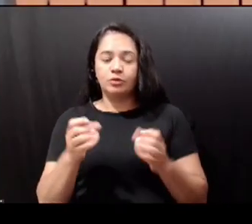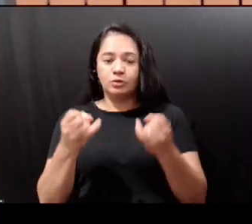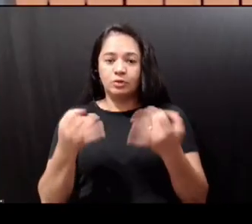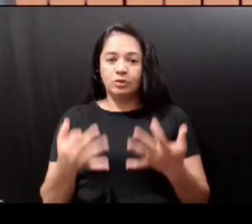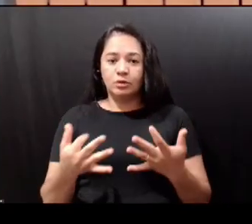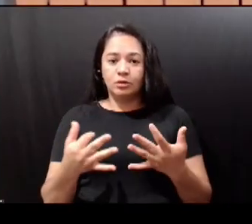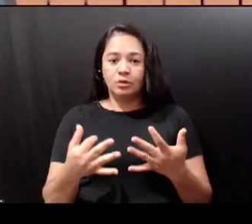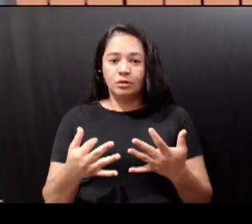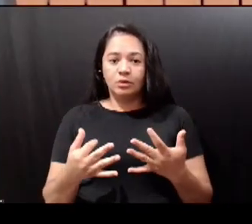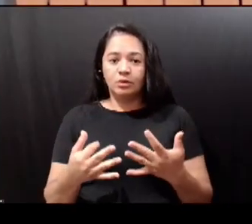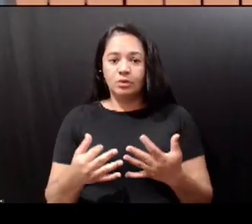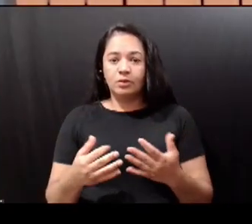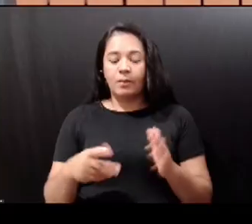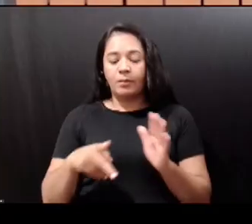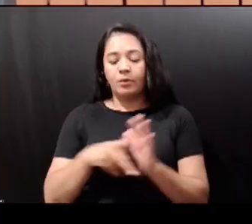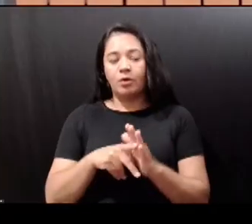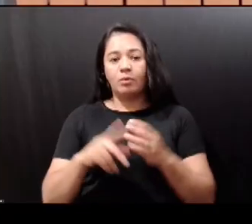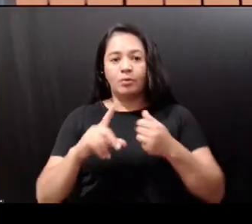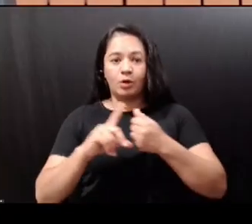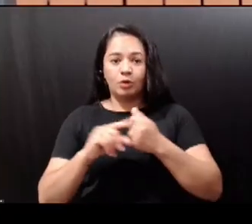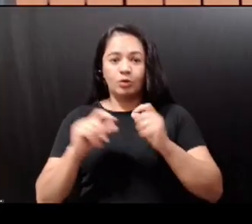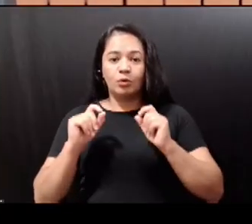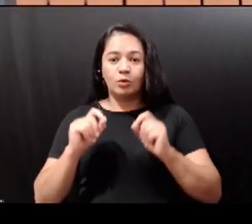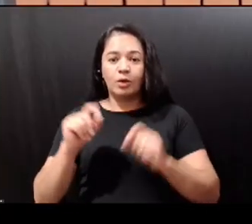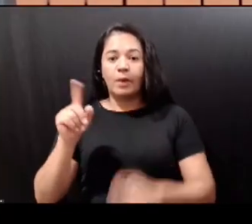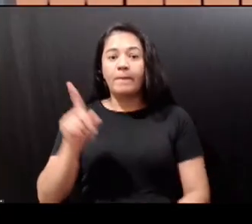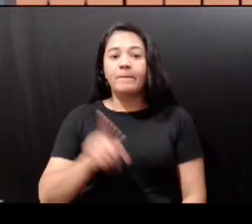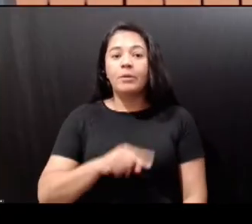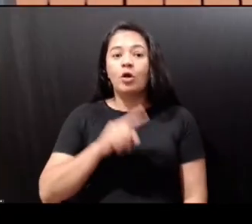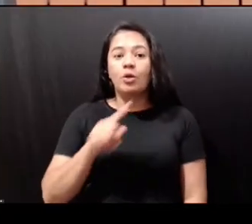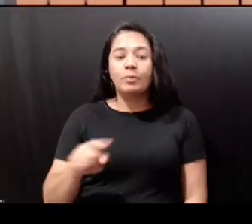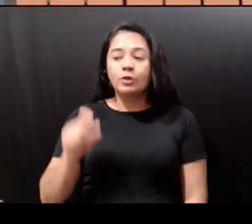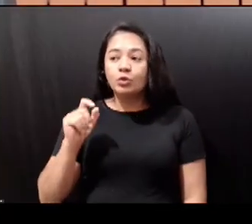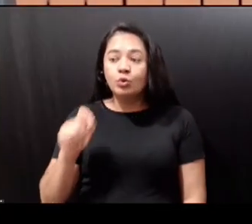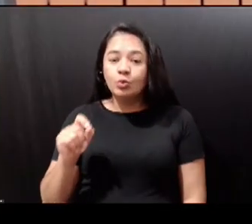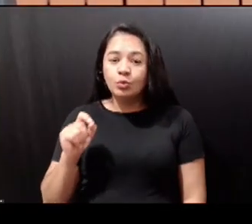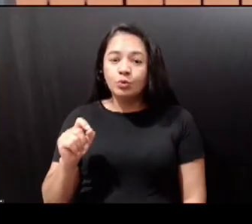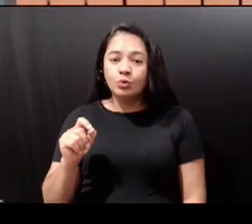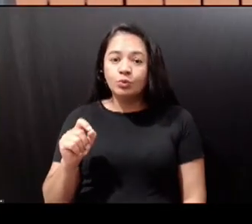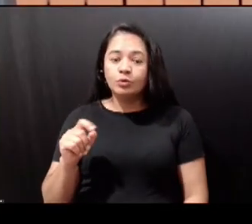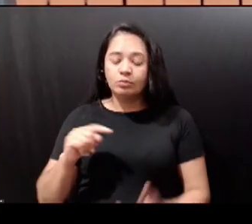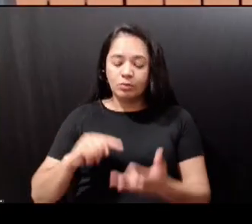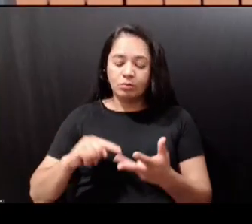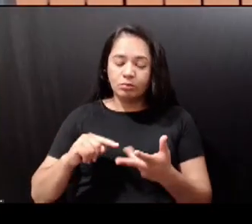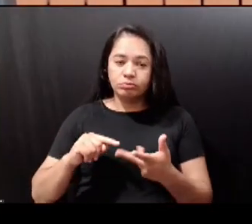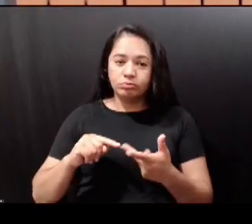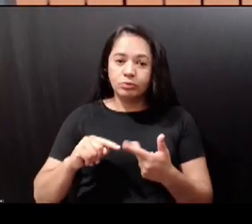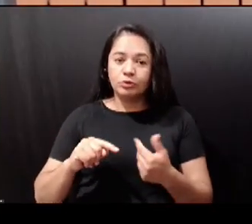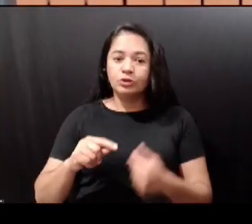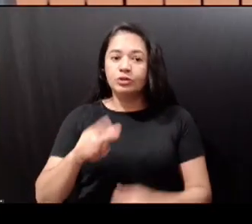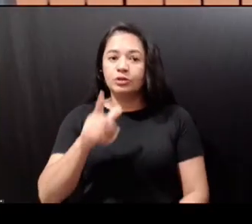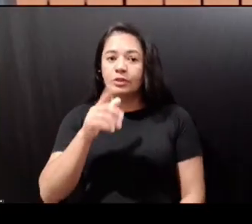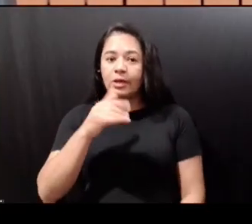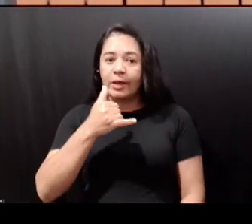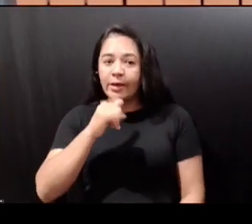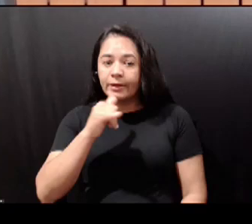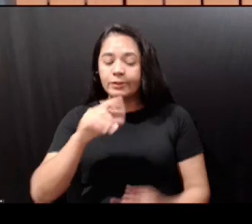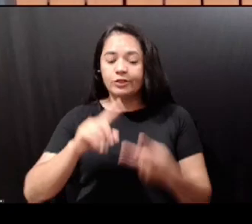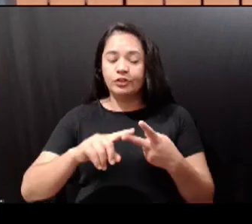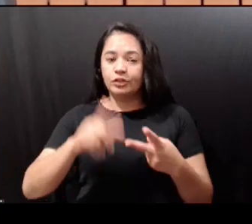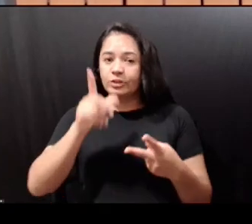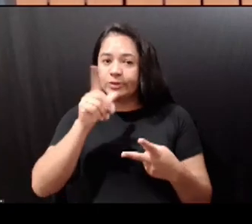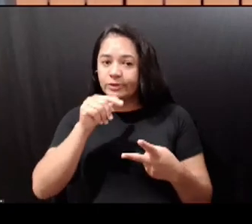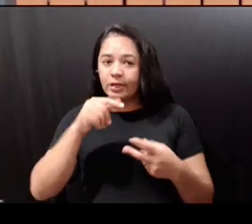deste artigo, ficam proibidos a interrupção de serviços de fornecimento de energia e água no município de